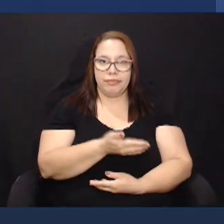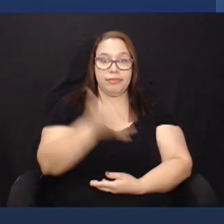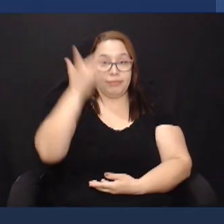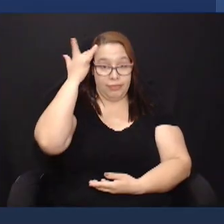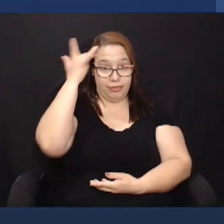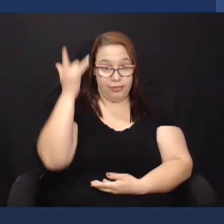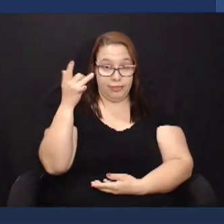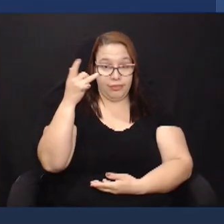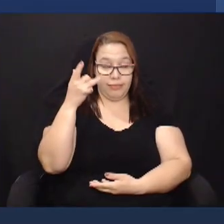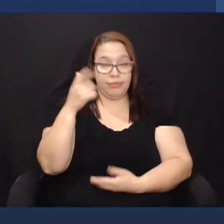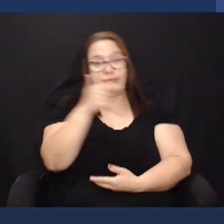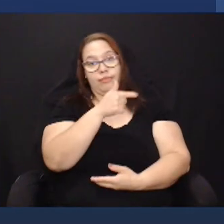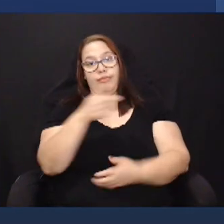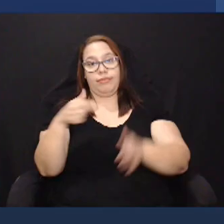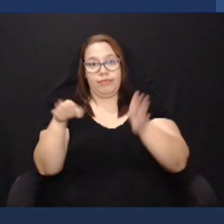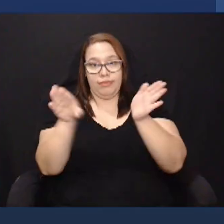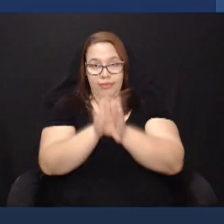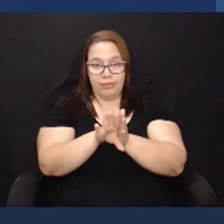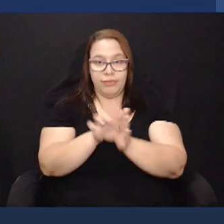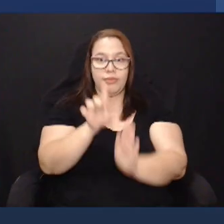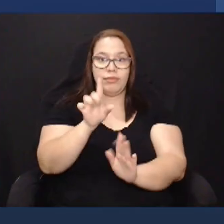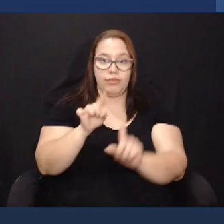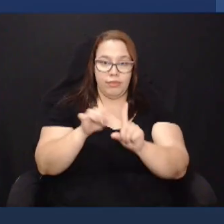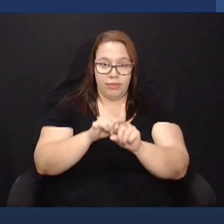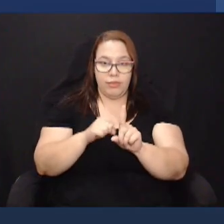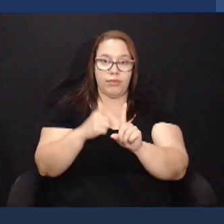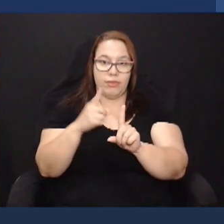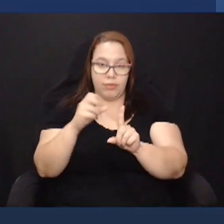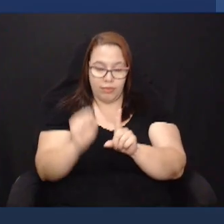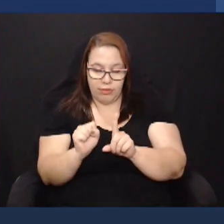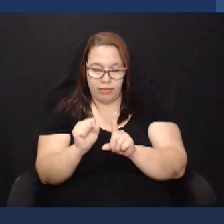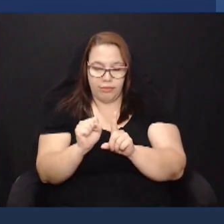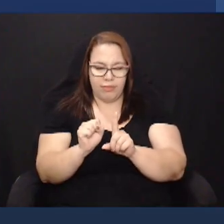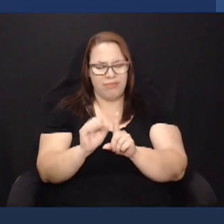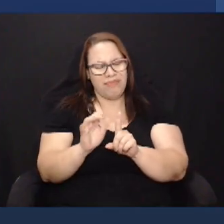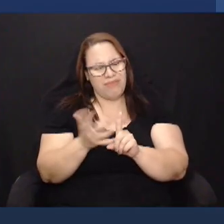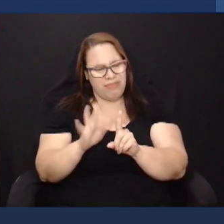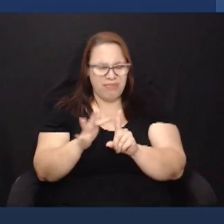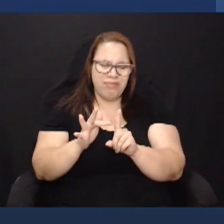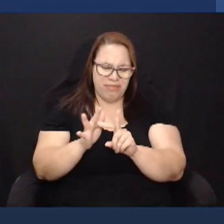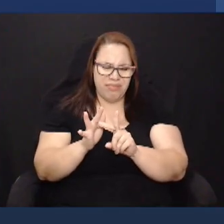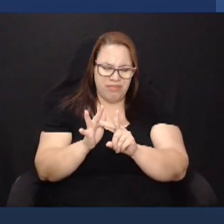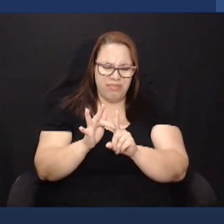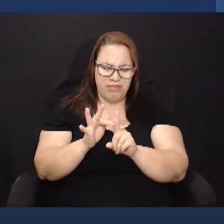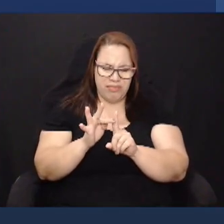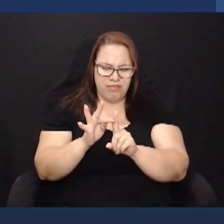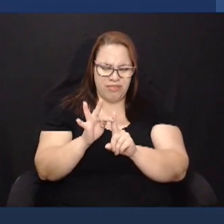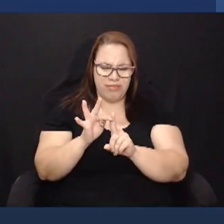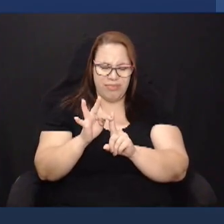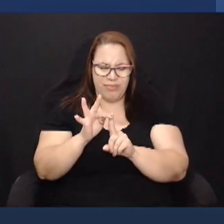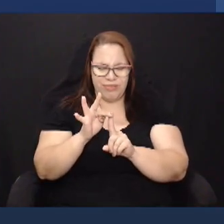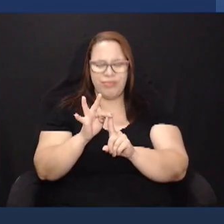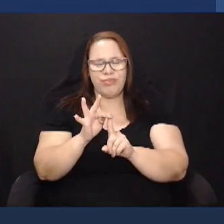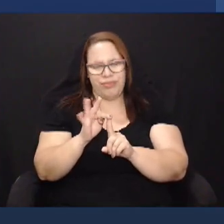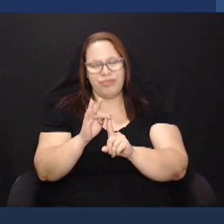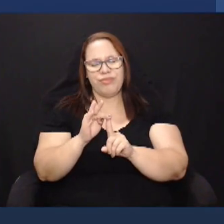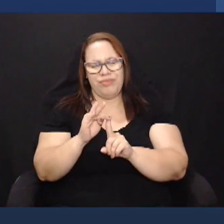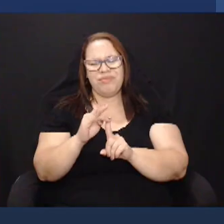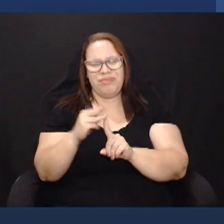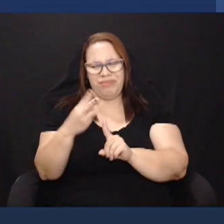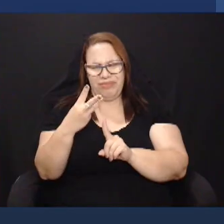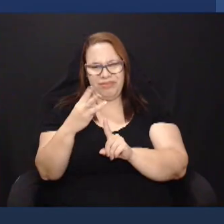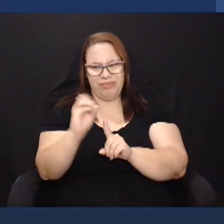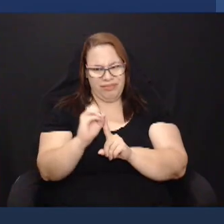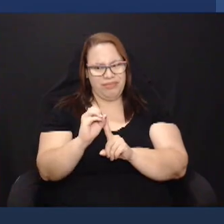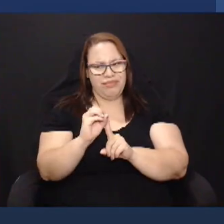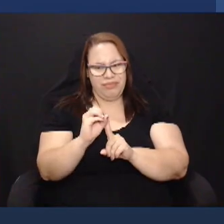semana chegando, com mínima de 18 graus. Ao longo do dia, a temperatura sobe, podendo chegar aos